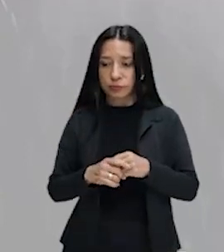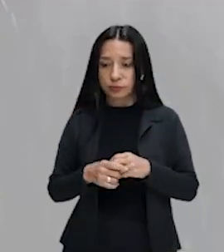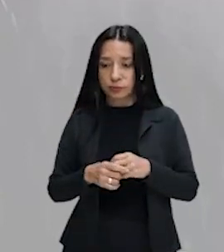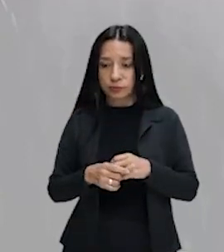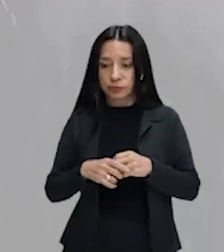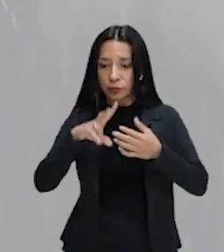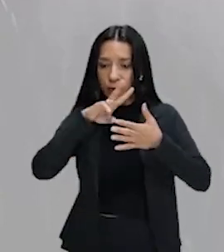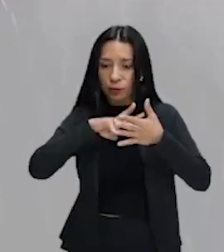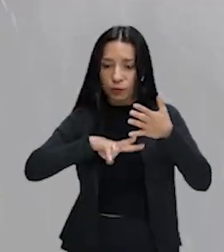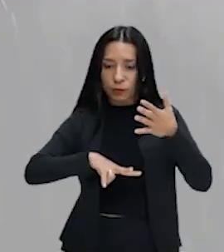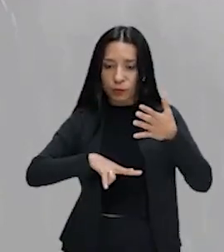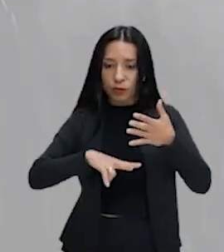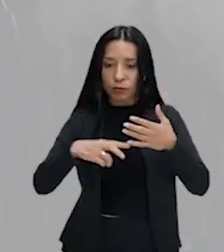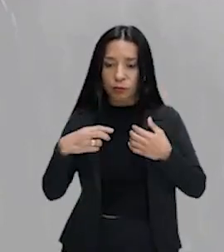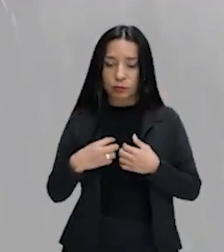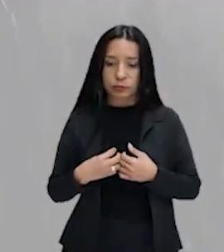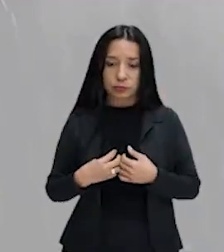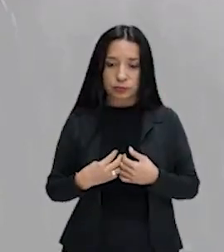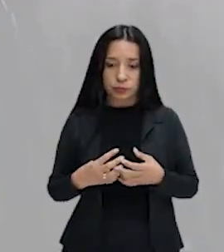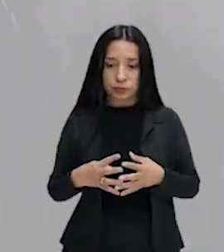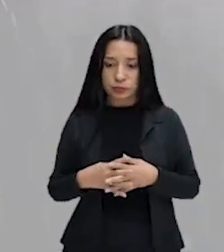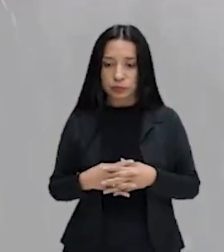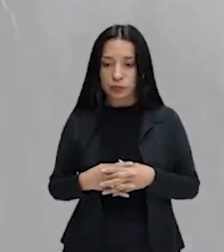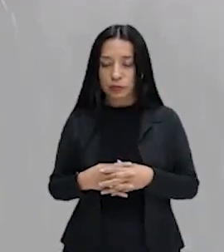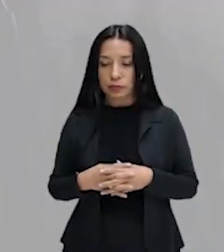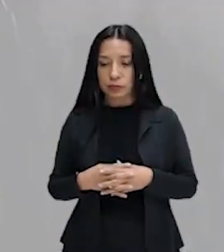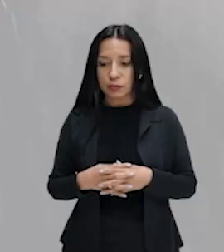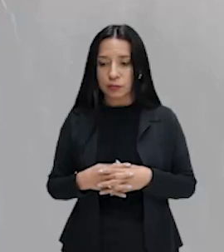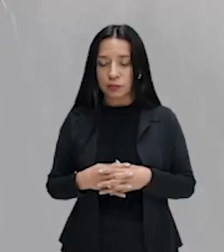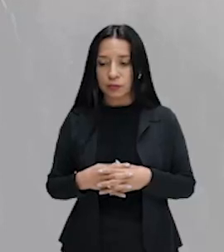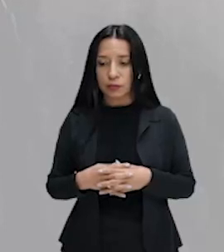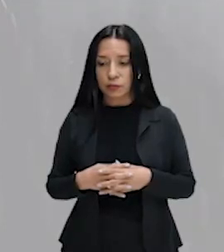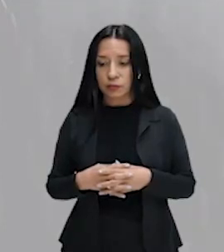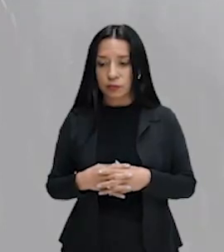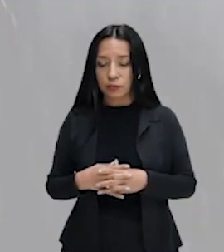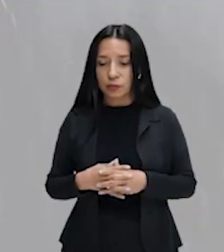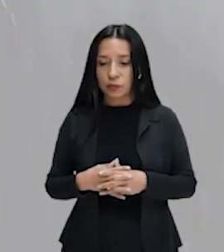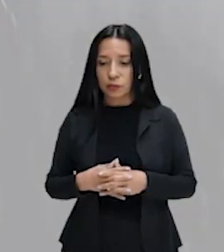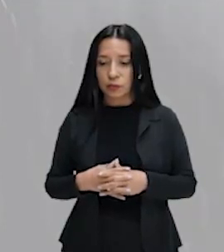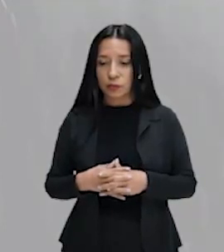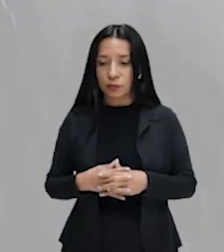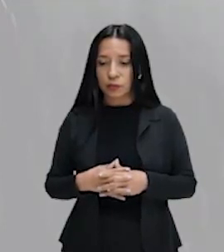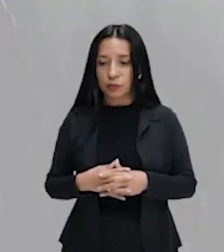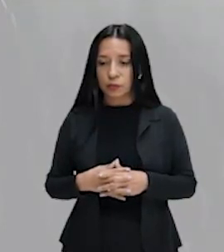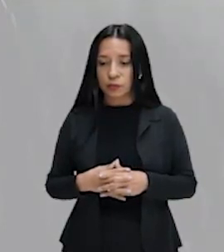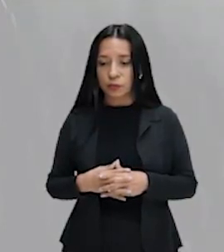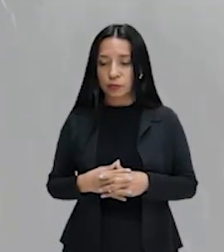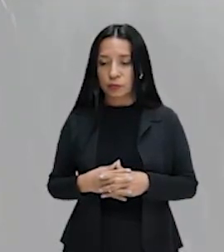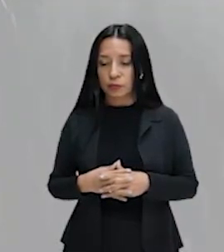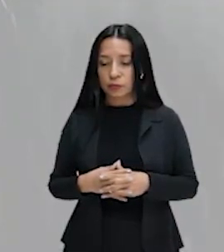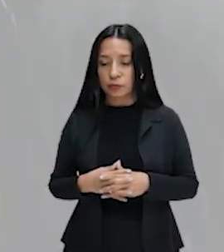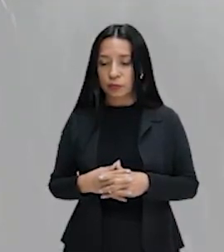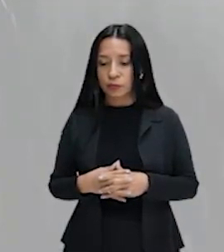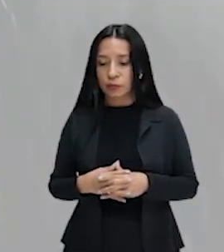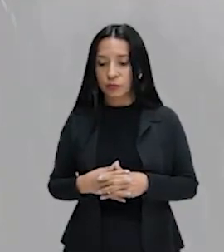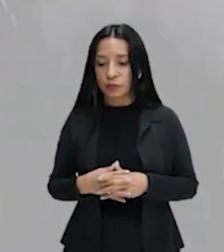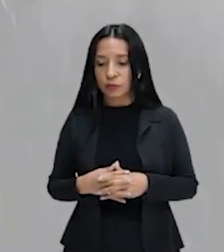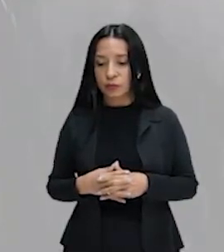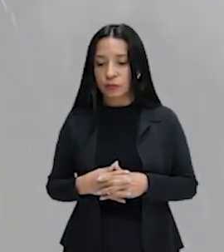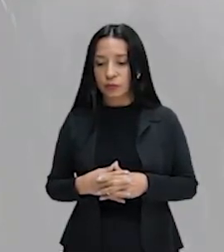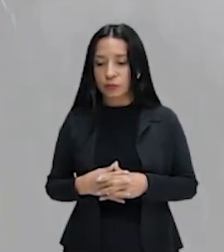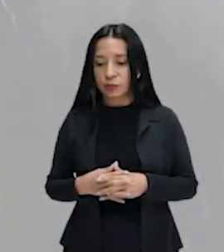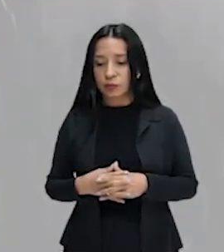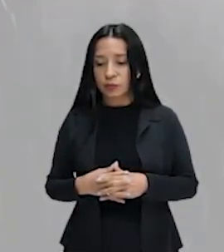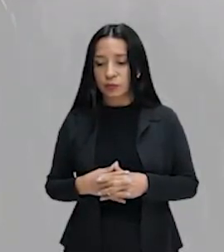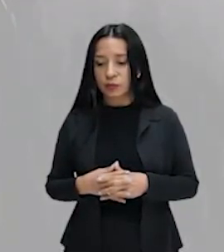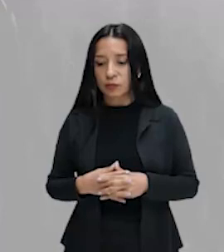Dentre 36 cães resultantes do cruzamento de cães heterozigotos nos dois locos, com